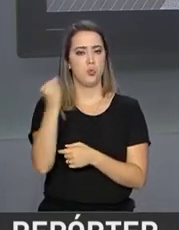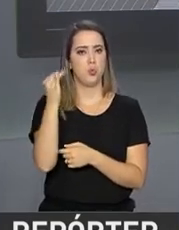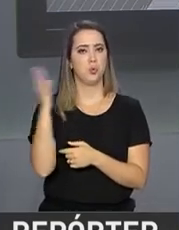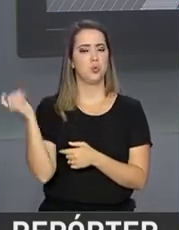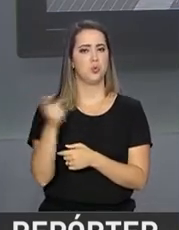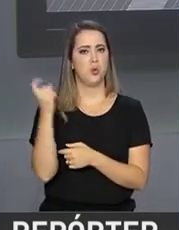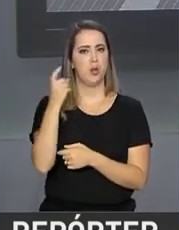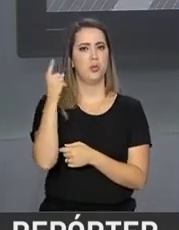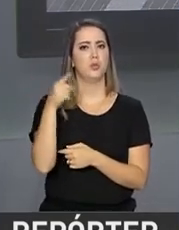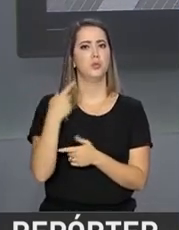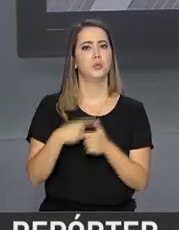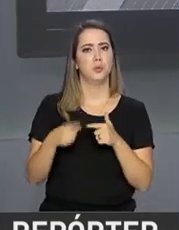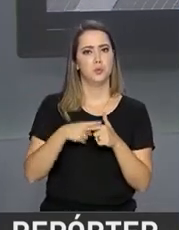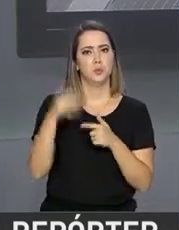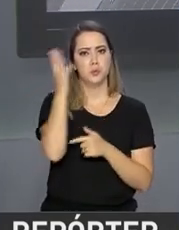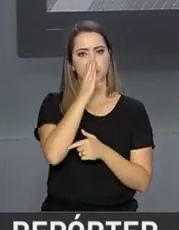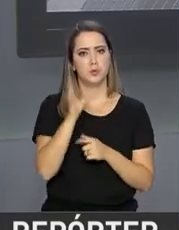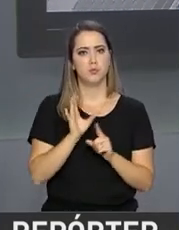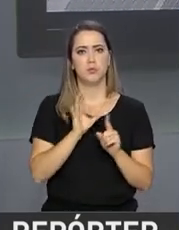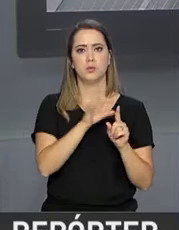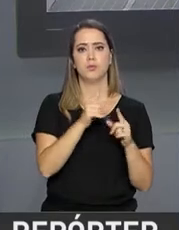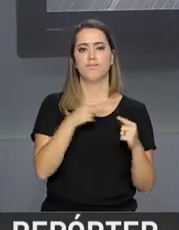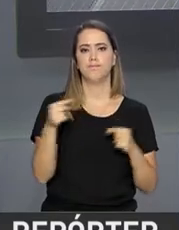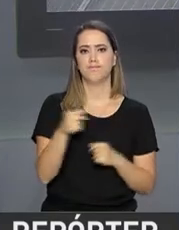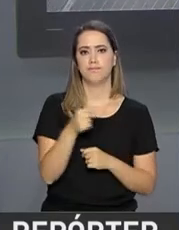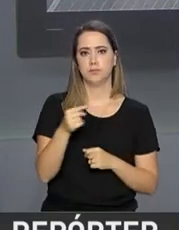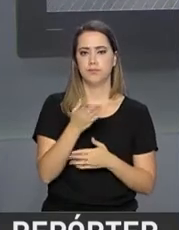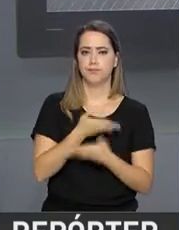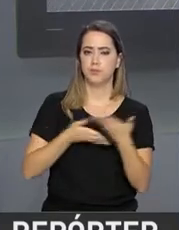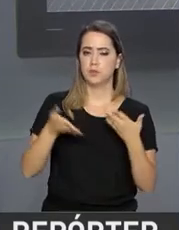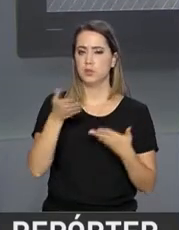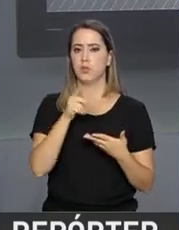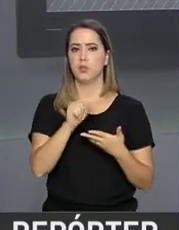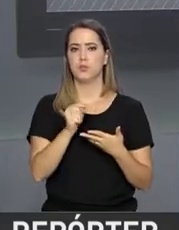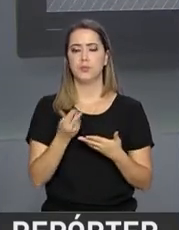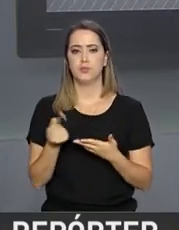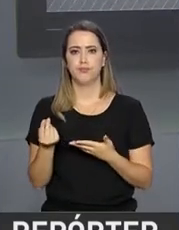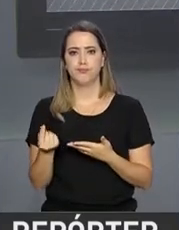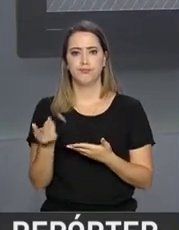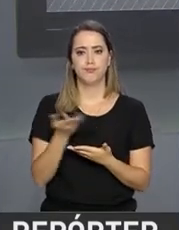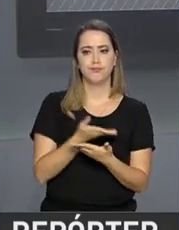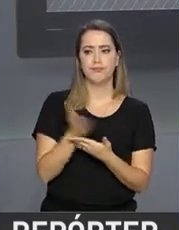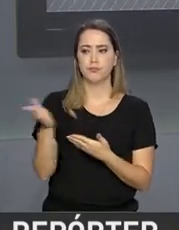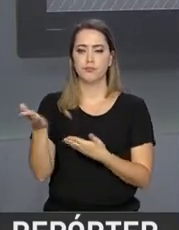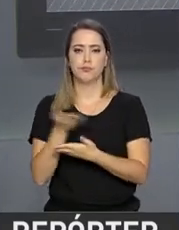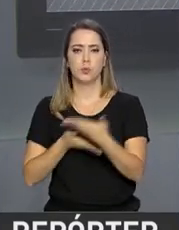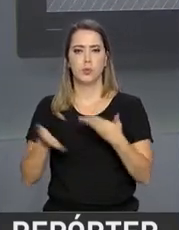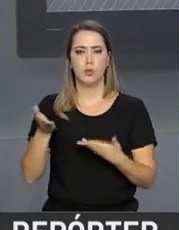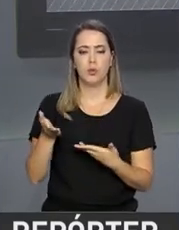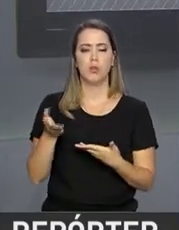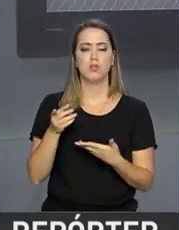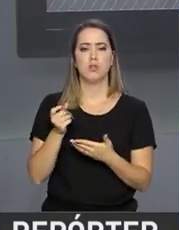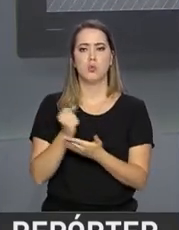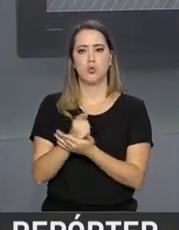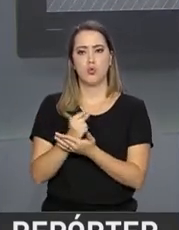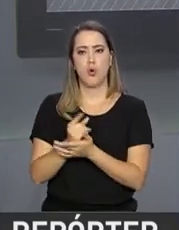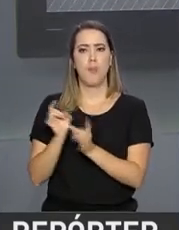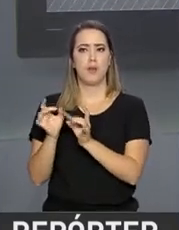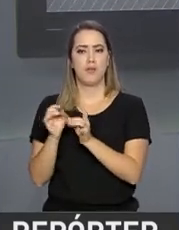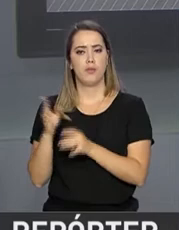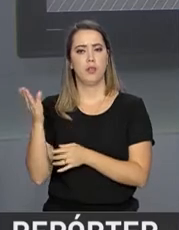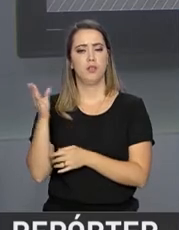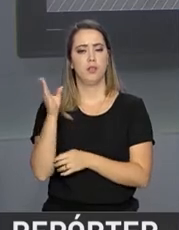brasileiras e vão ter um impacto negativo nas relações comerciais e nos investimentos entre os dois países o brasil é o